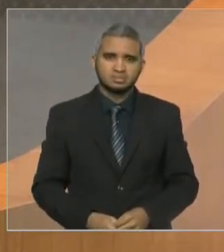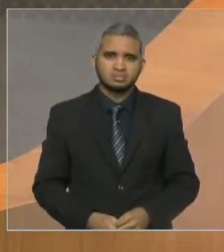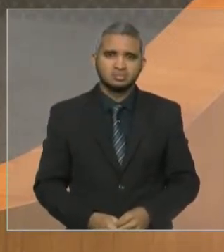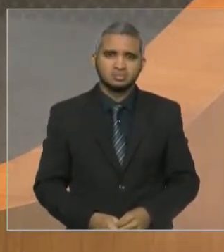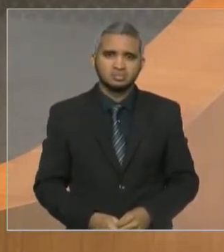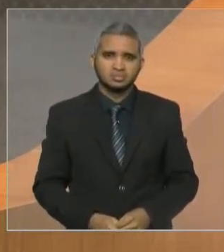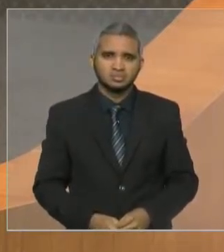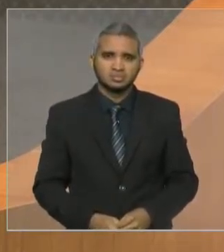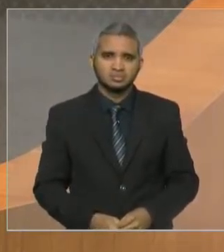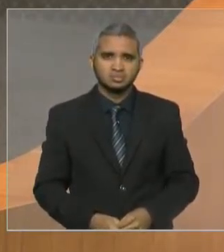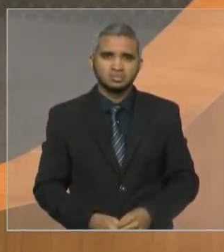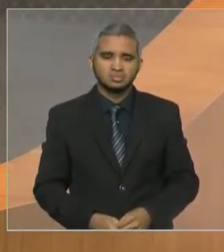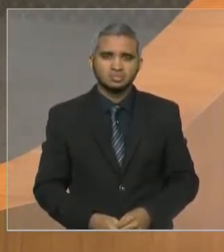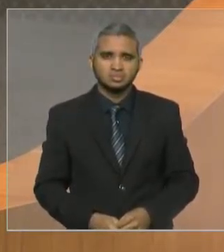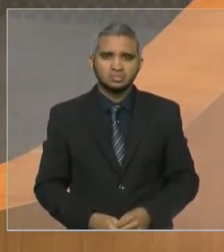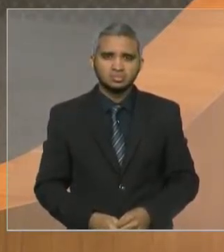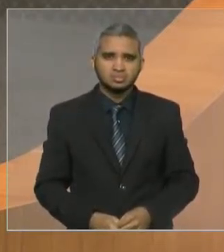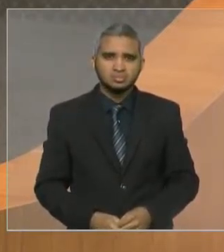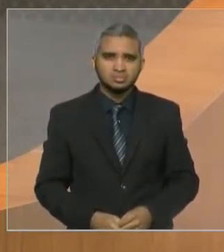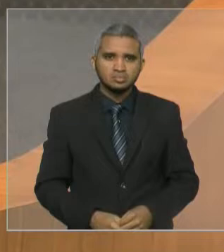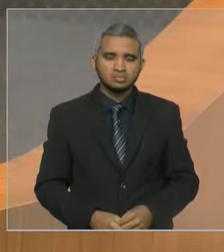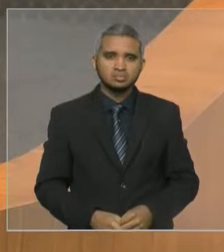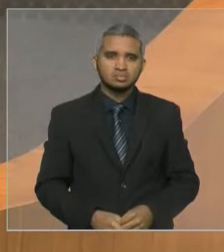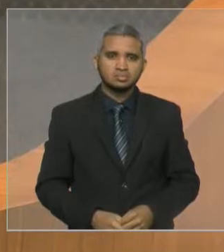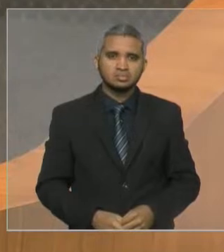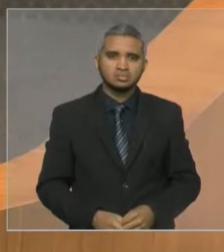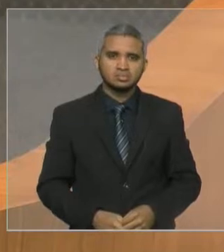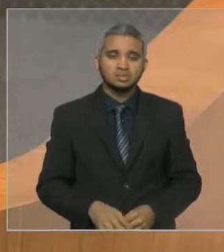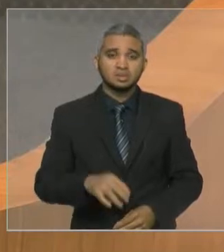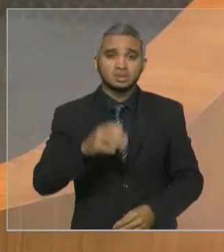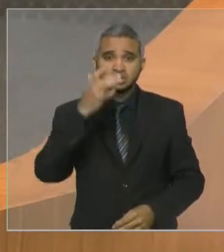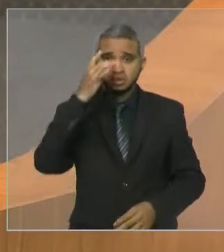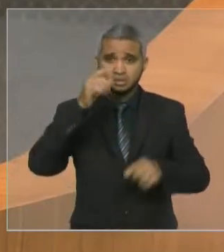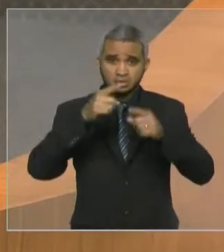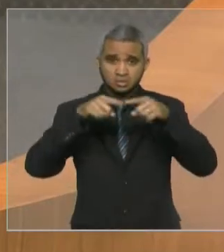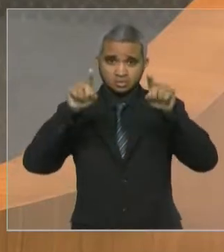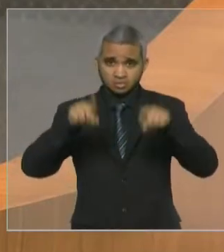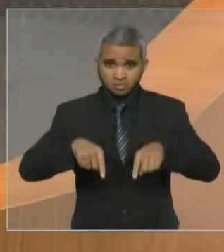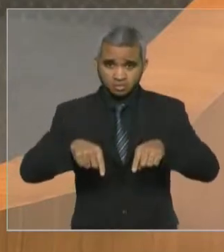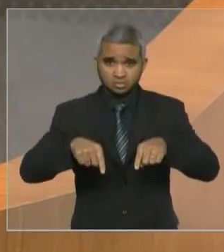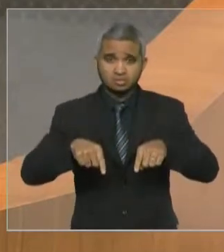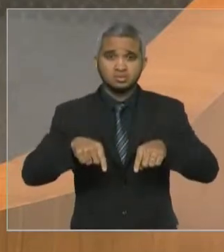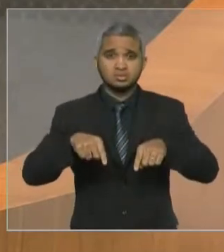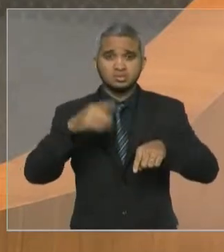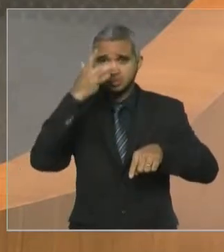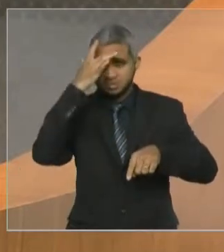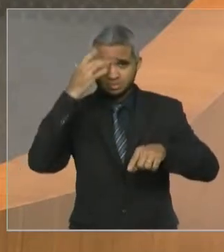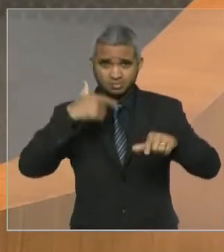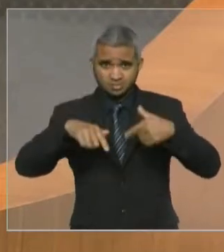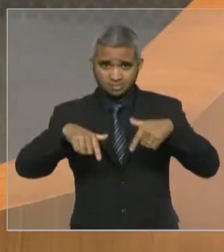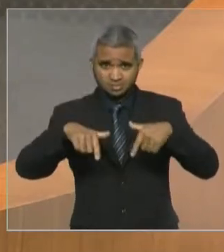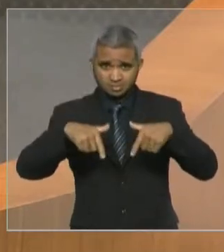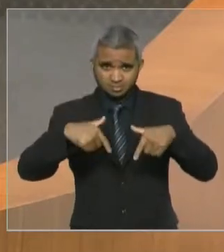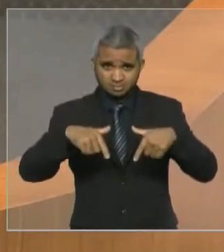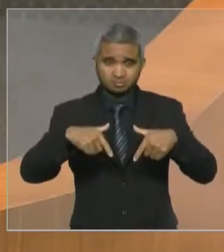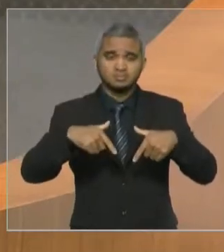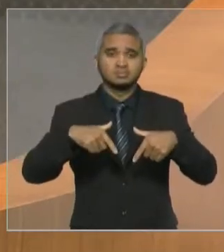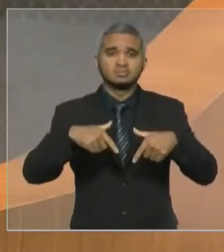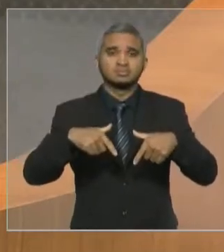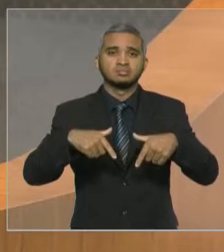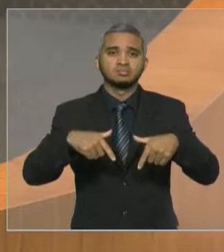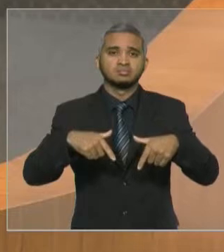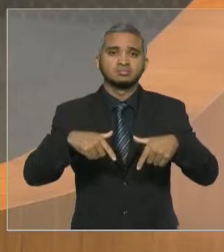A receita do contribuinte anual do FEPA, ou seja, das pessoas empregadas, tem